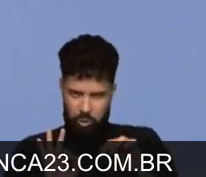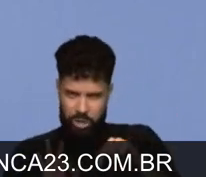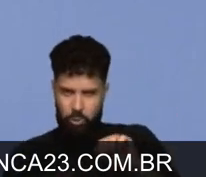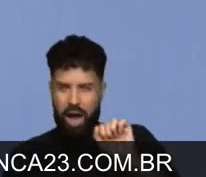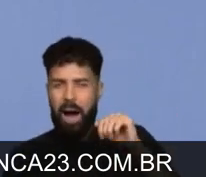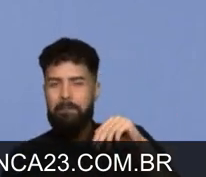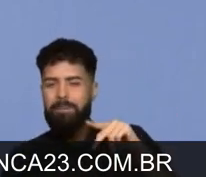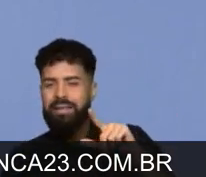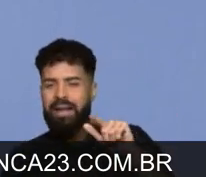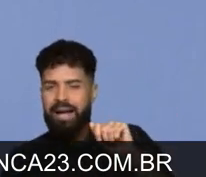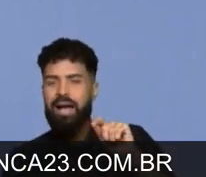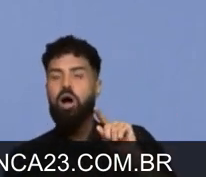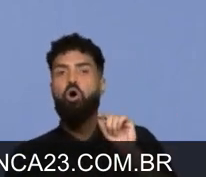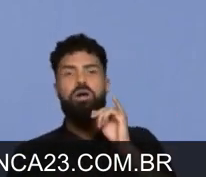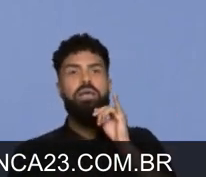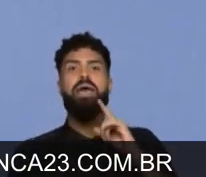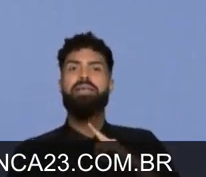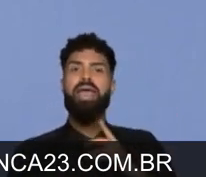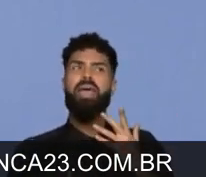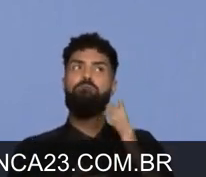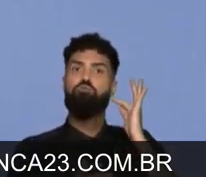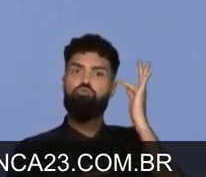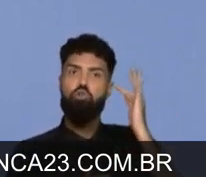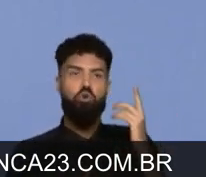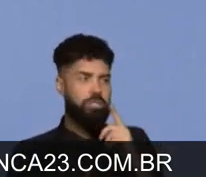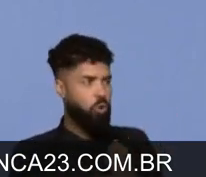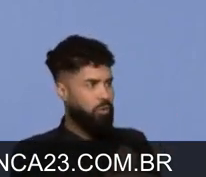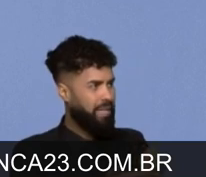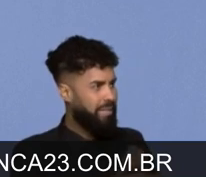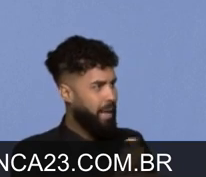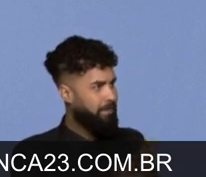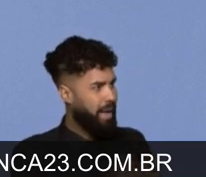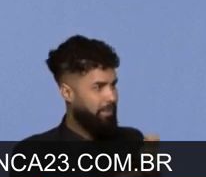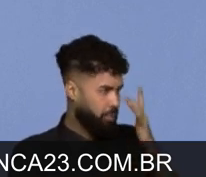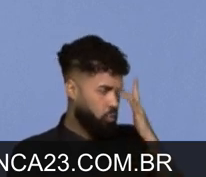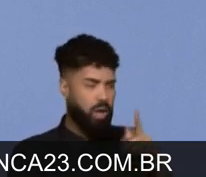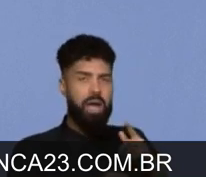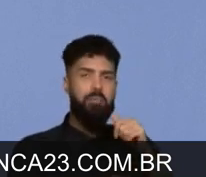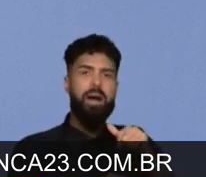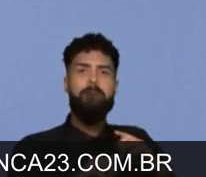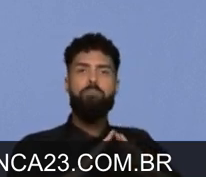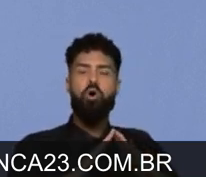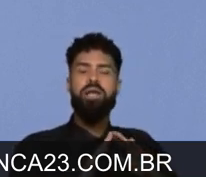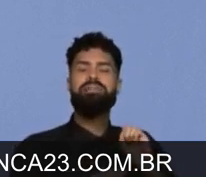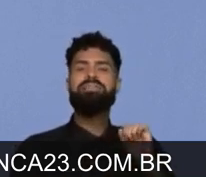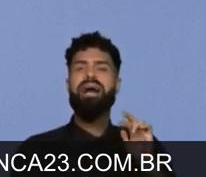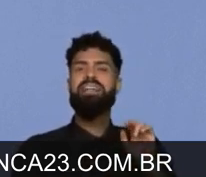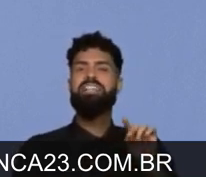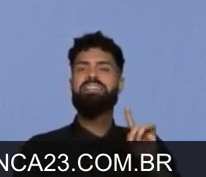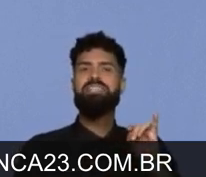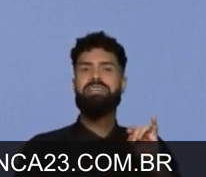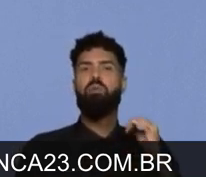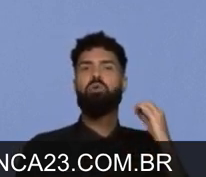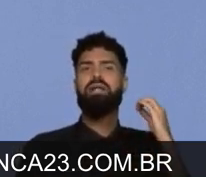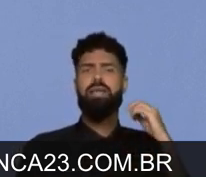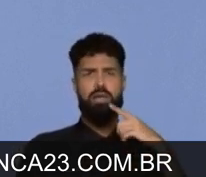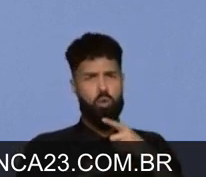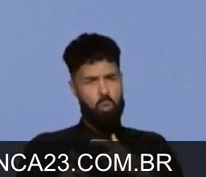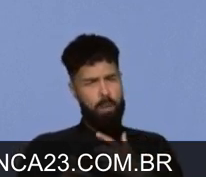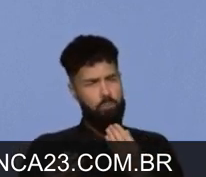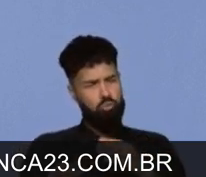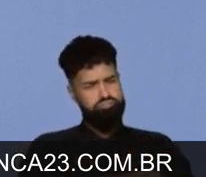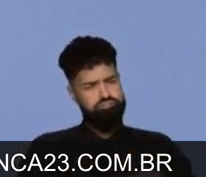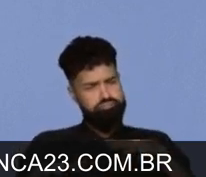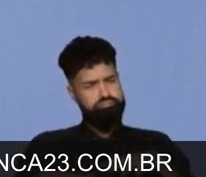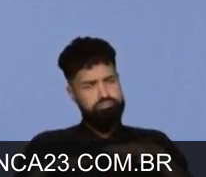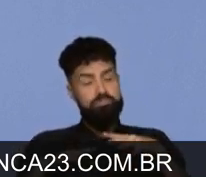paralelo contratar e remunerar costureiras do bairro Sarandi, em Porto Alegre, um dos mais afetados pelas cheias e que historicamente fornece mão